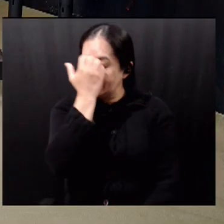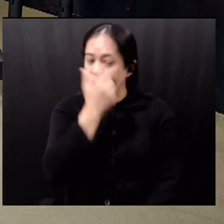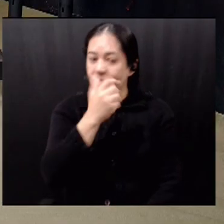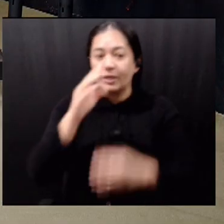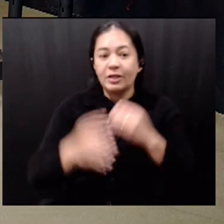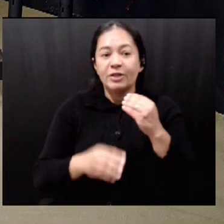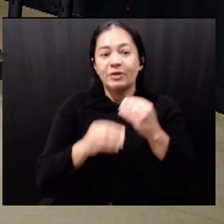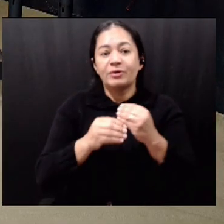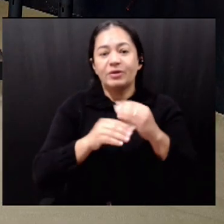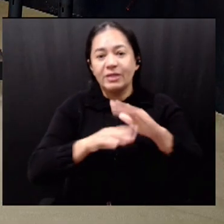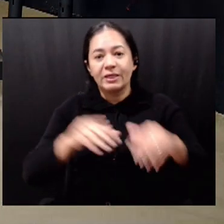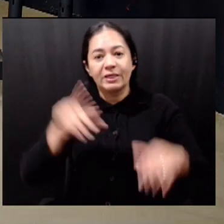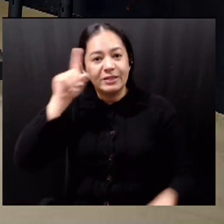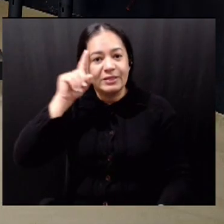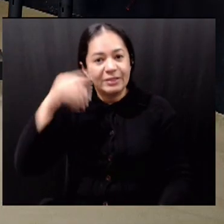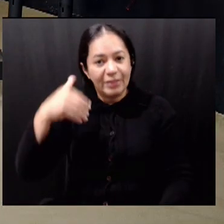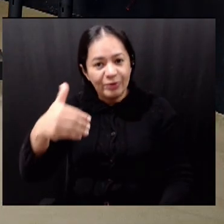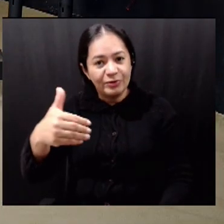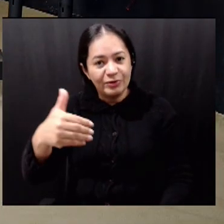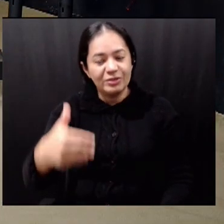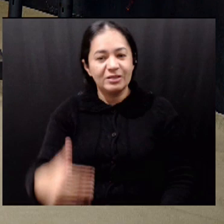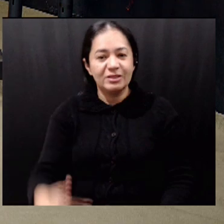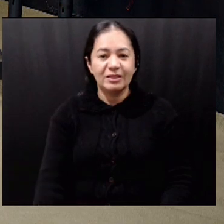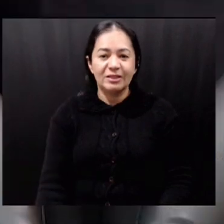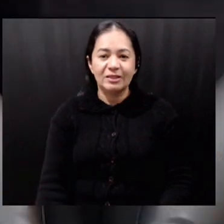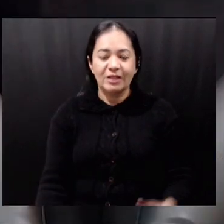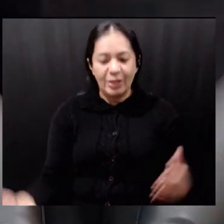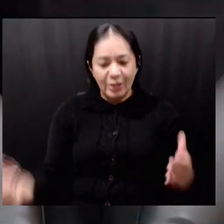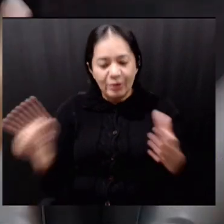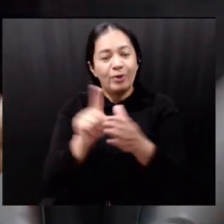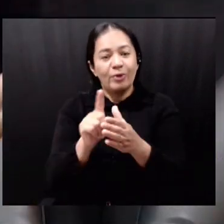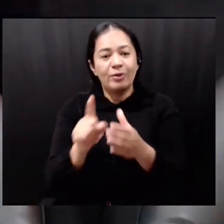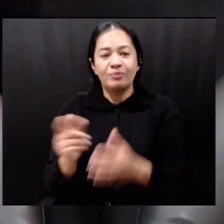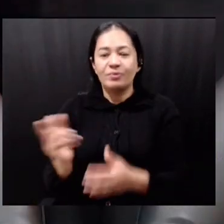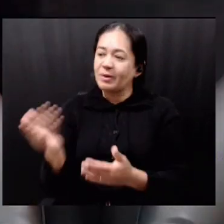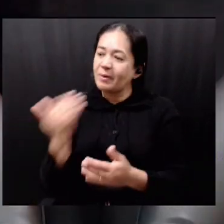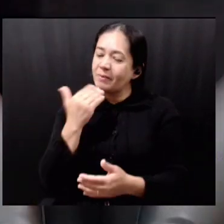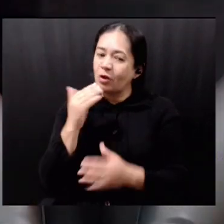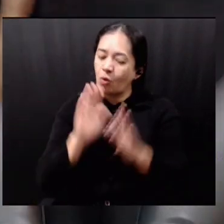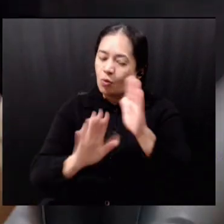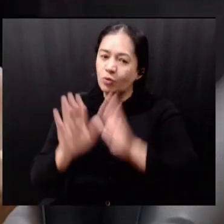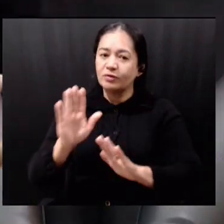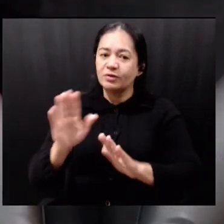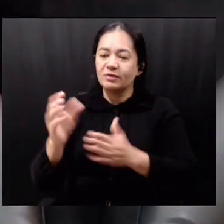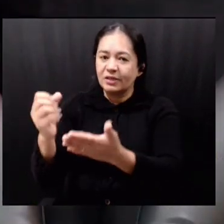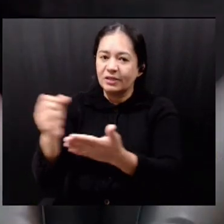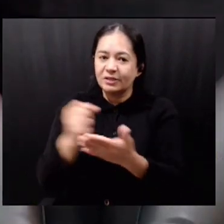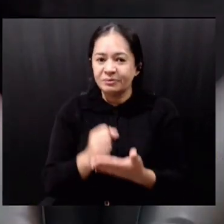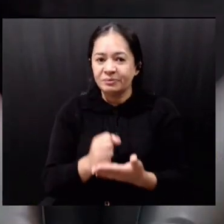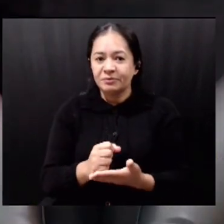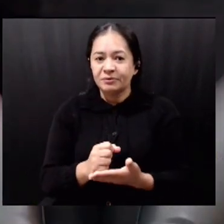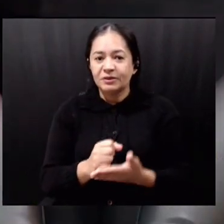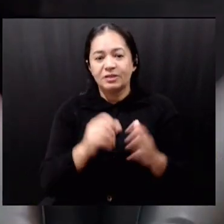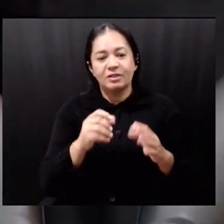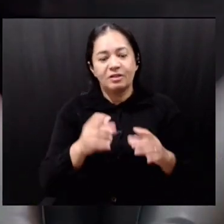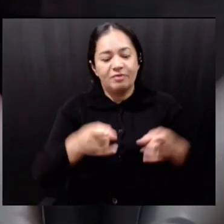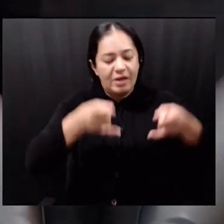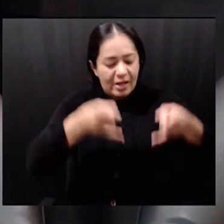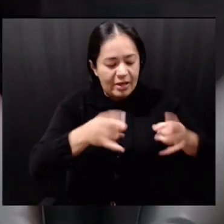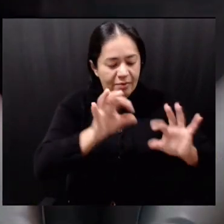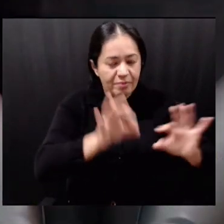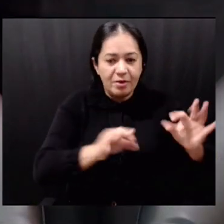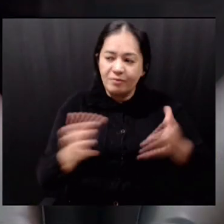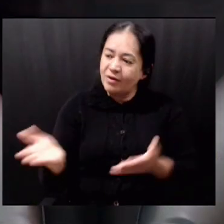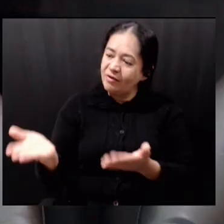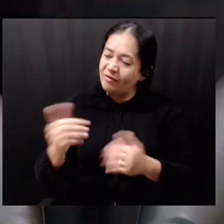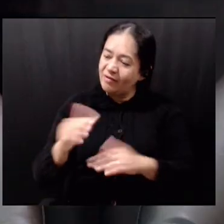rotina, né? Então, é lógico, exige todo um cuidado. Você vai trazer ali, você vai arrumar uma cama, você convida a criança pra arrumar